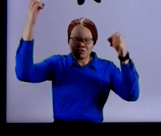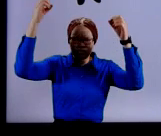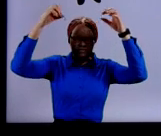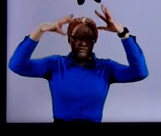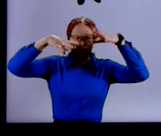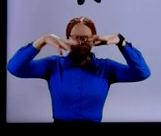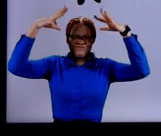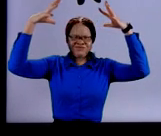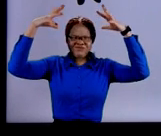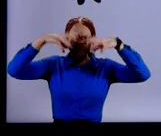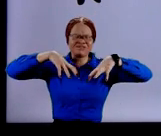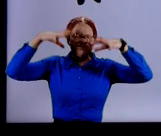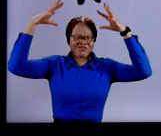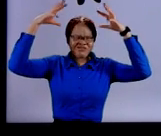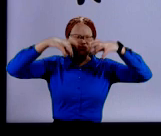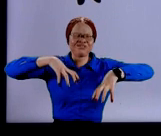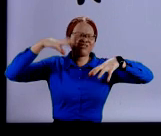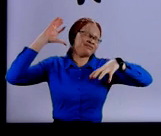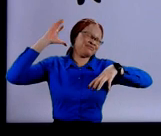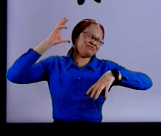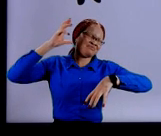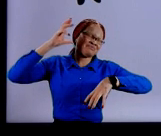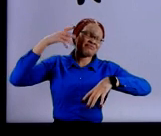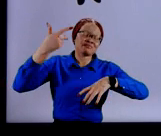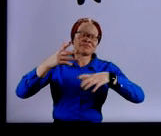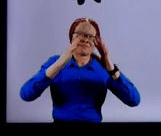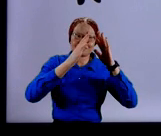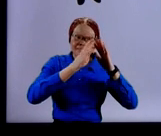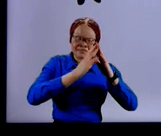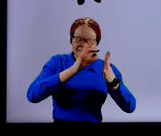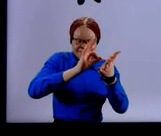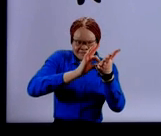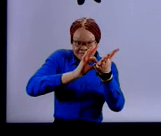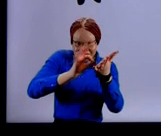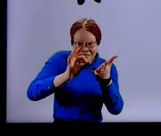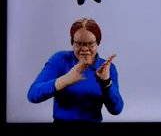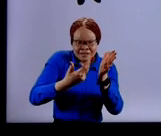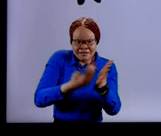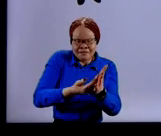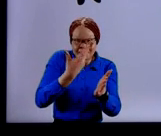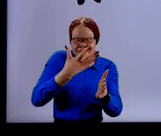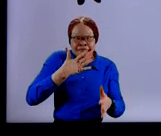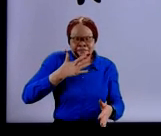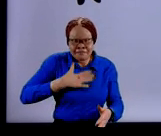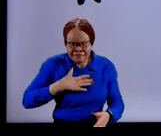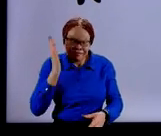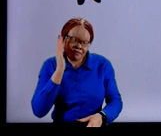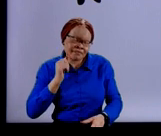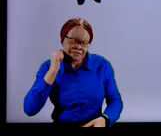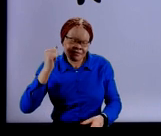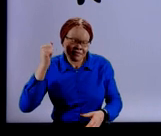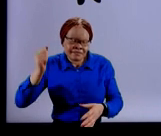pingos de chuva a cair no telhado a casa está sempre muito limpa porque os meus